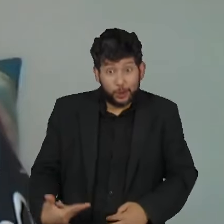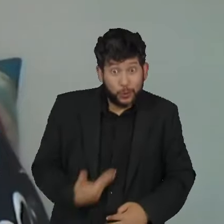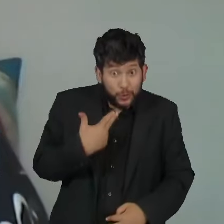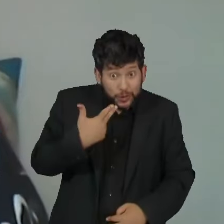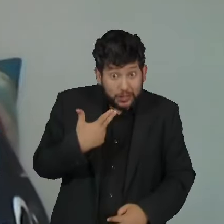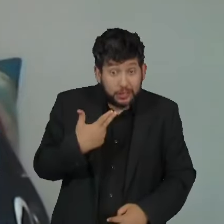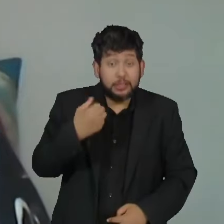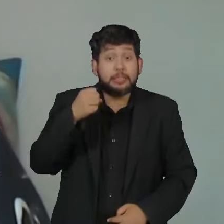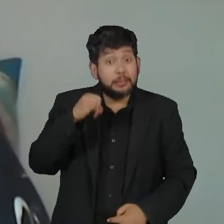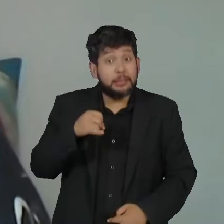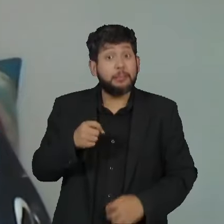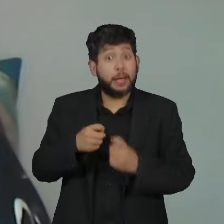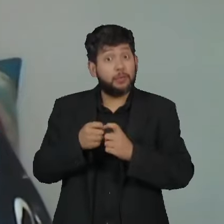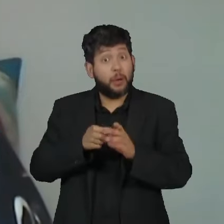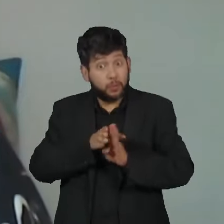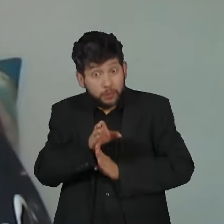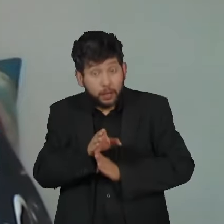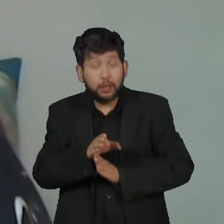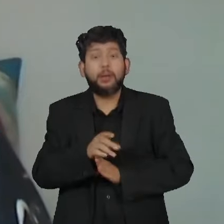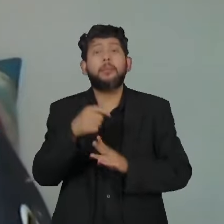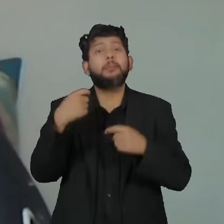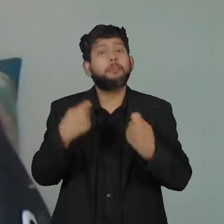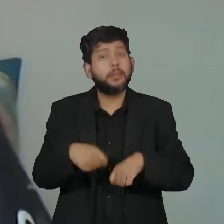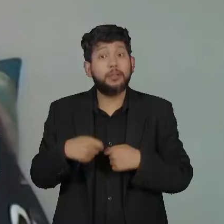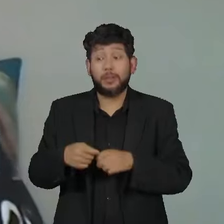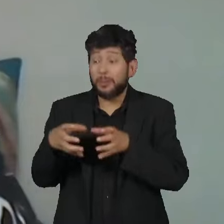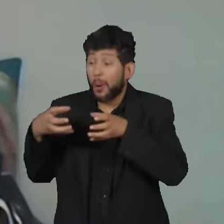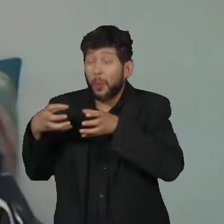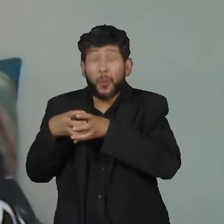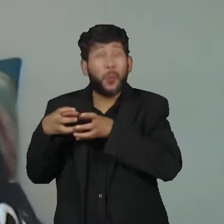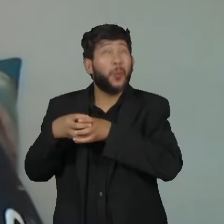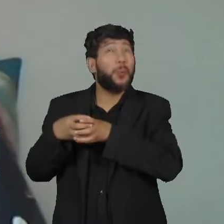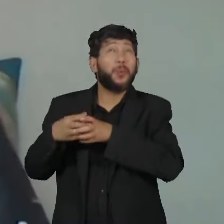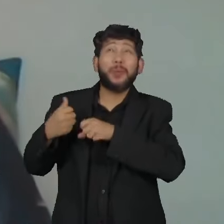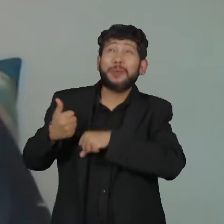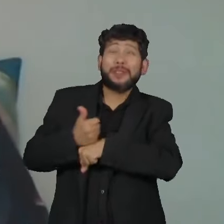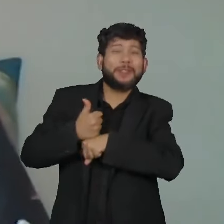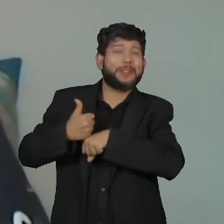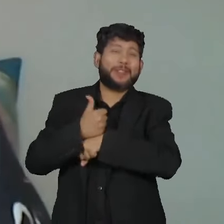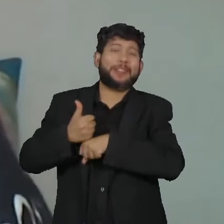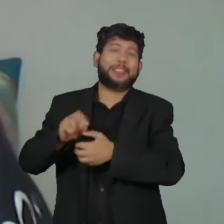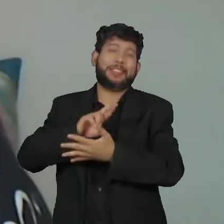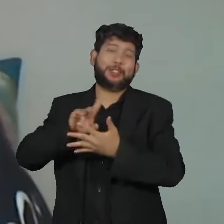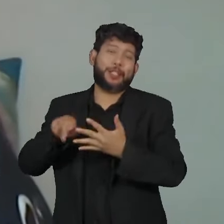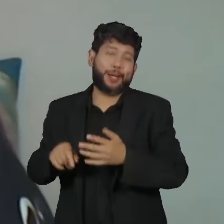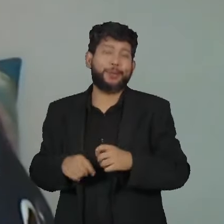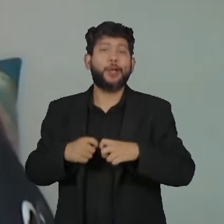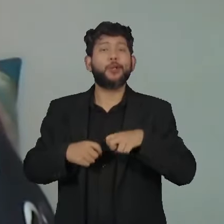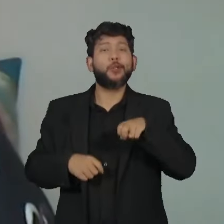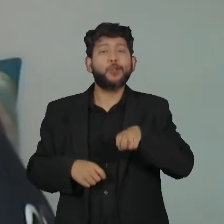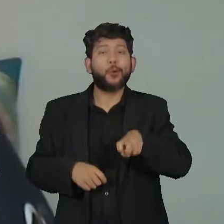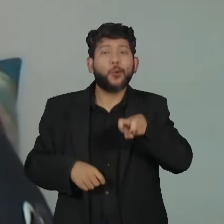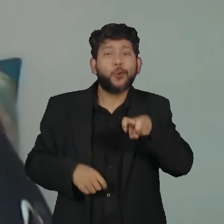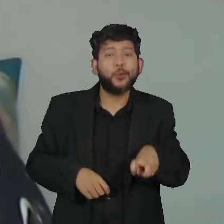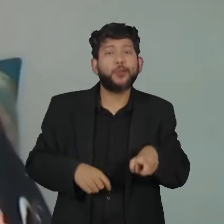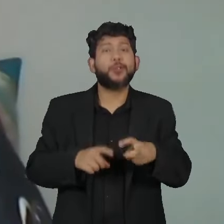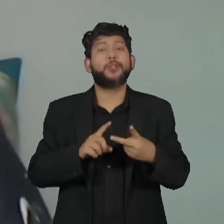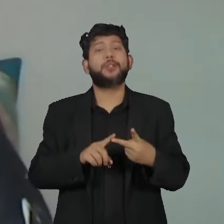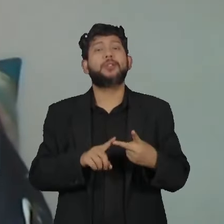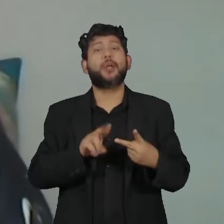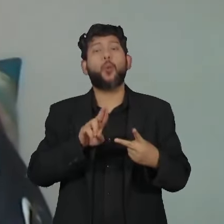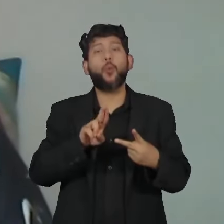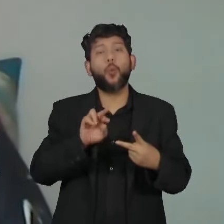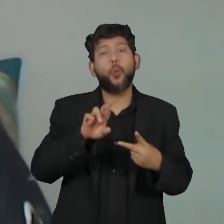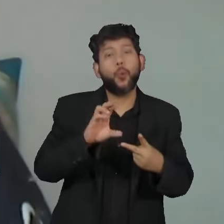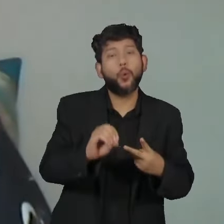quando indicadas, precisam ser feitas por equipes multidisciplinares, com ginecologista, com